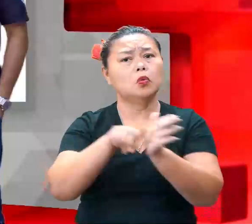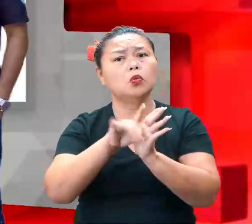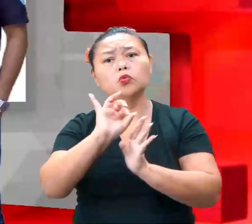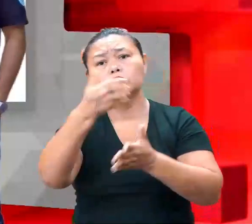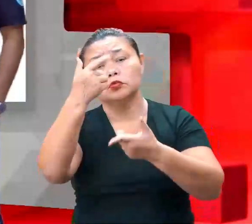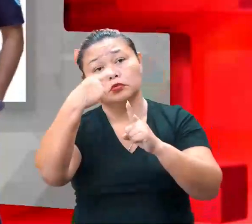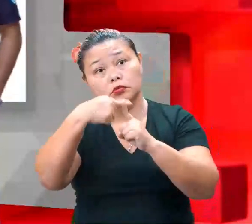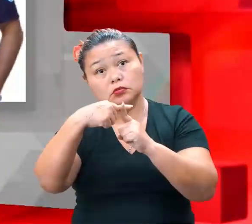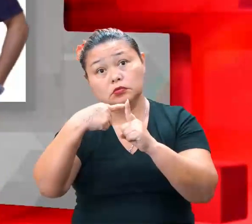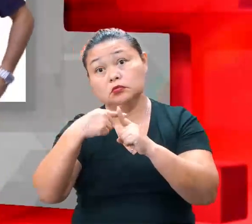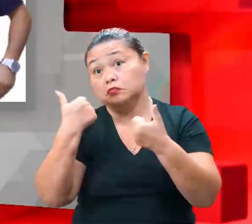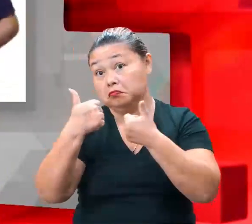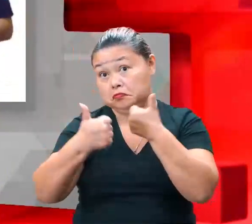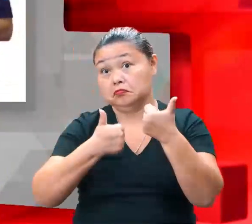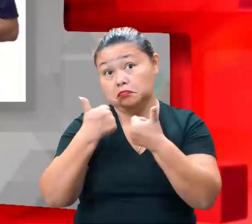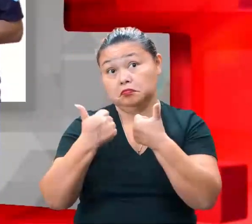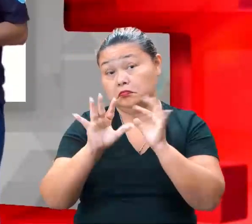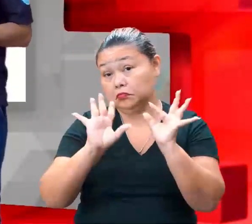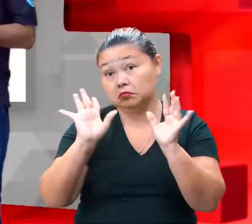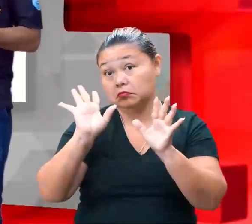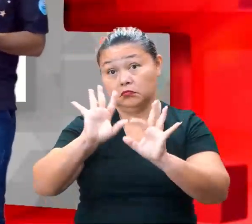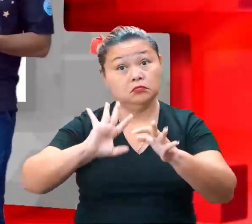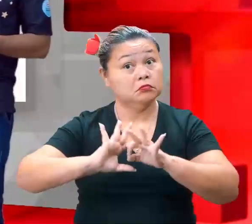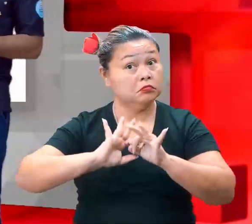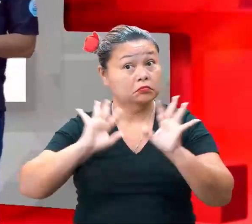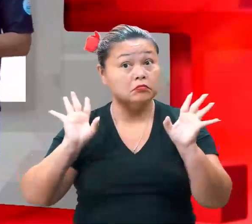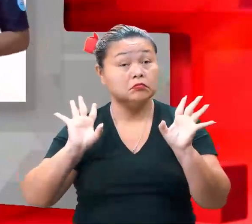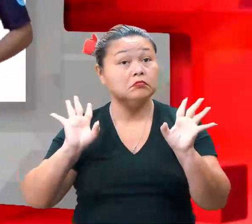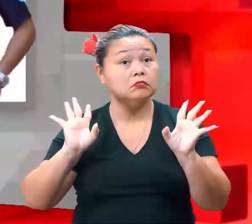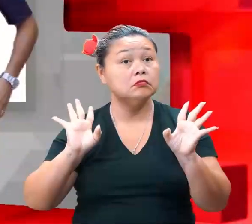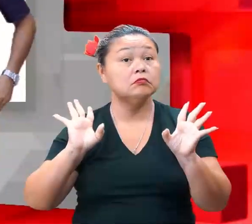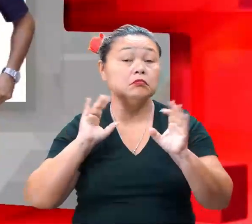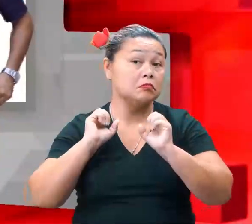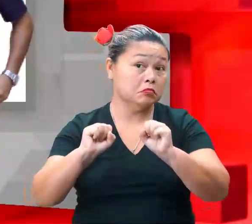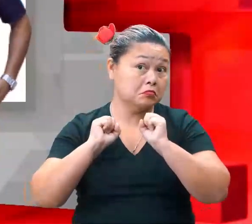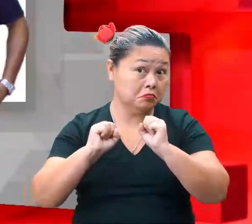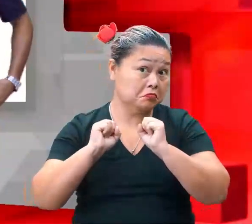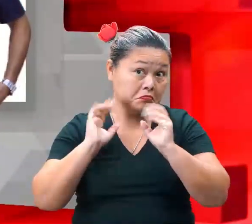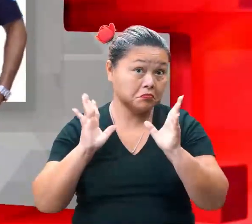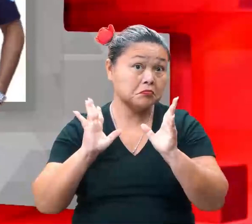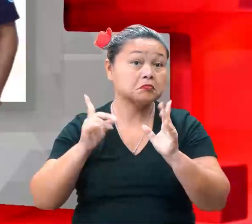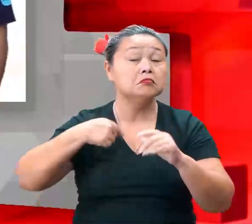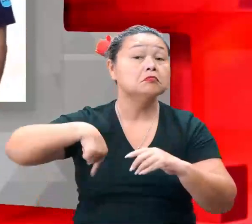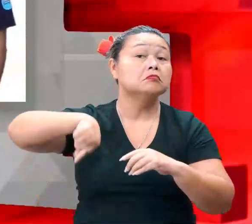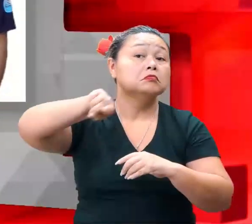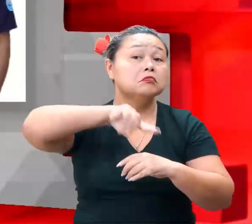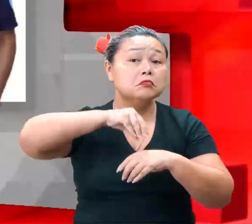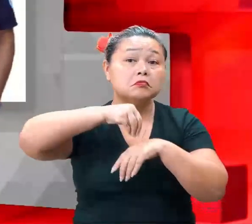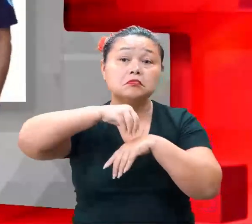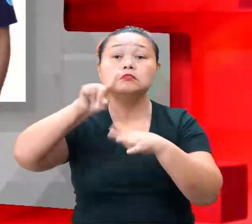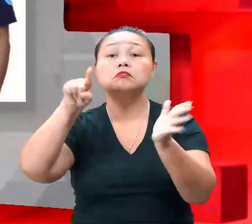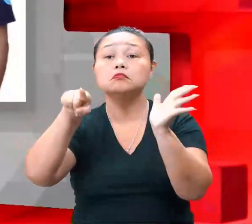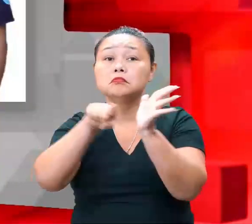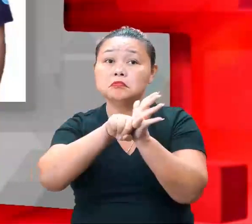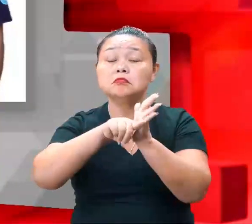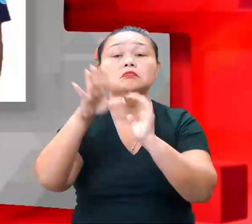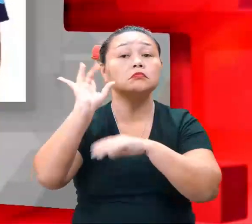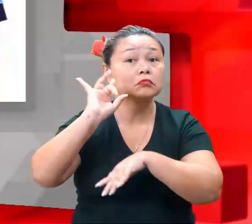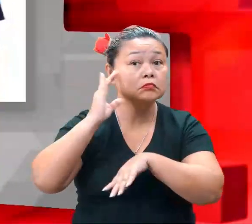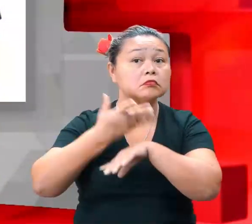positivo. Beleza, né? Você fique à vontade, você pode fazer dessa forma. A gente já faz a dica de colocar negativo para praticar,